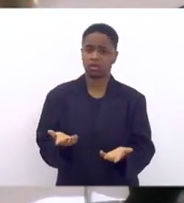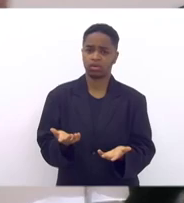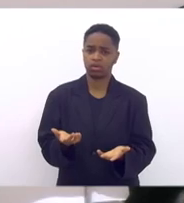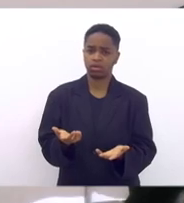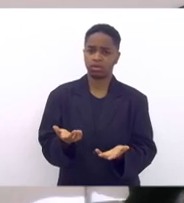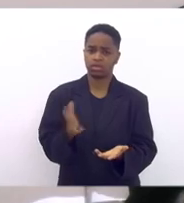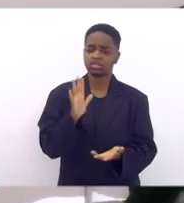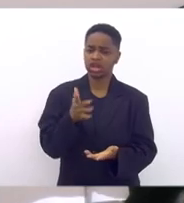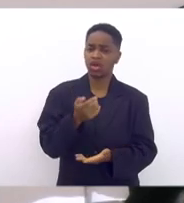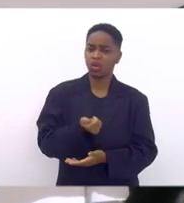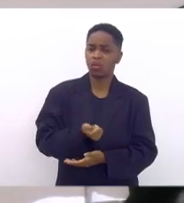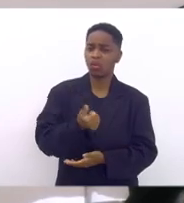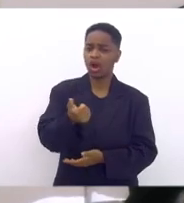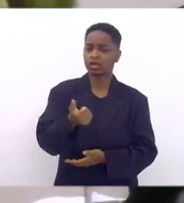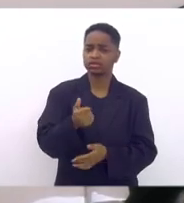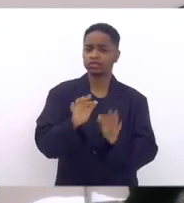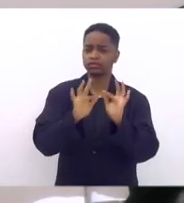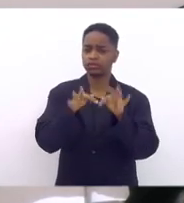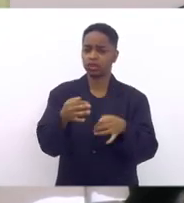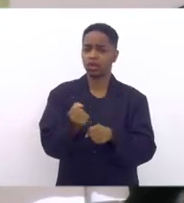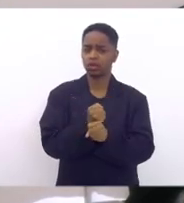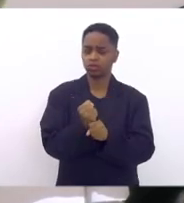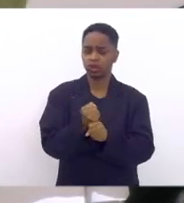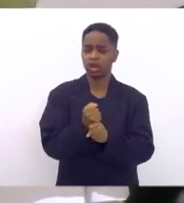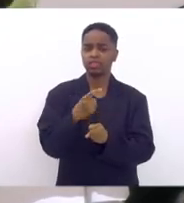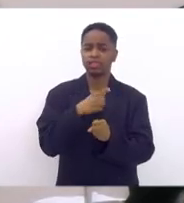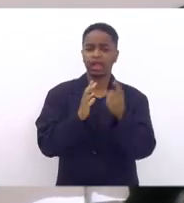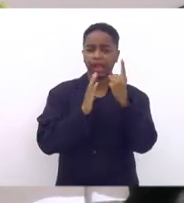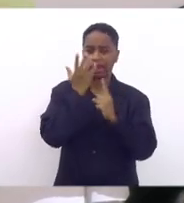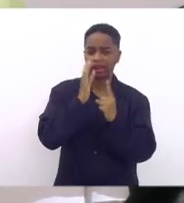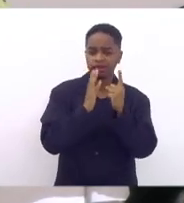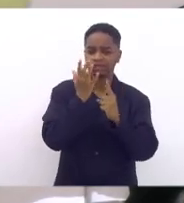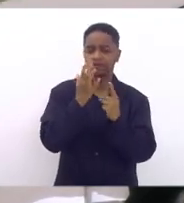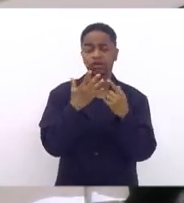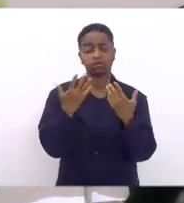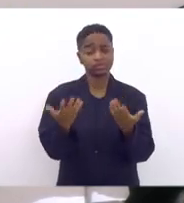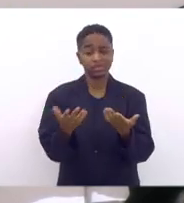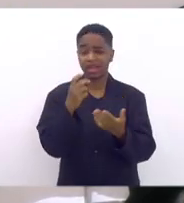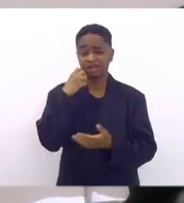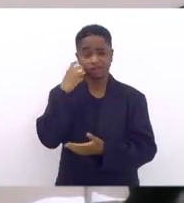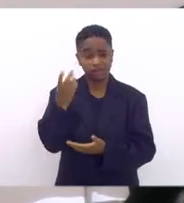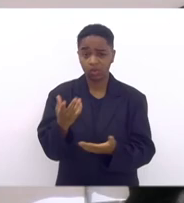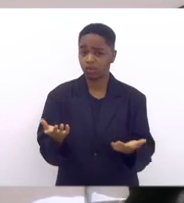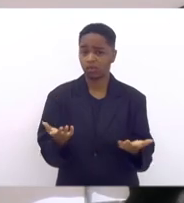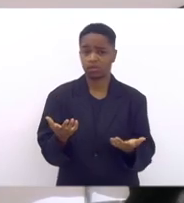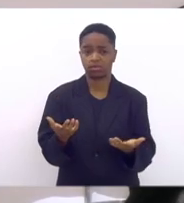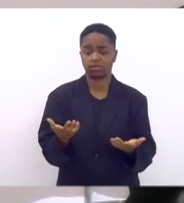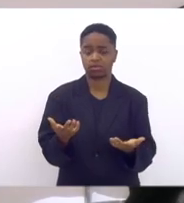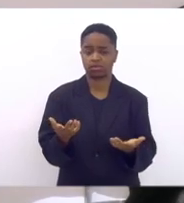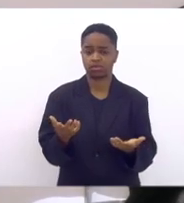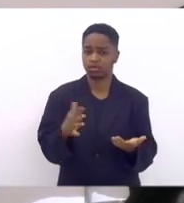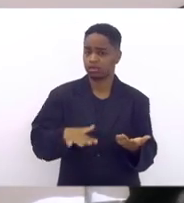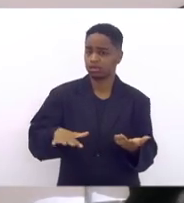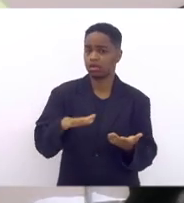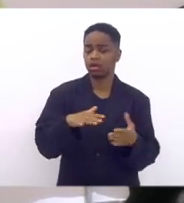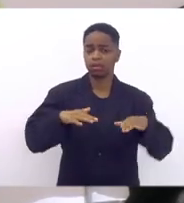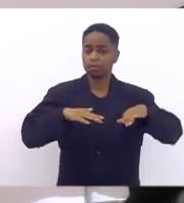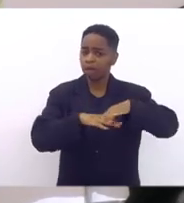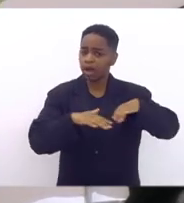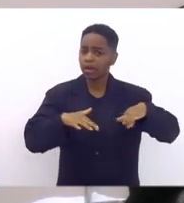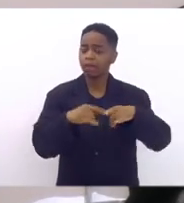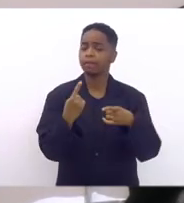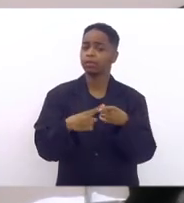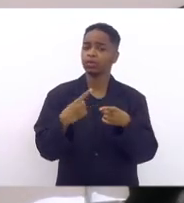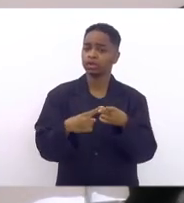a véspera do ano do o reveião aí tem o o carnaval onde turist e é uma vergonha nos B de Guanabara is ser uma um